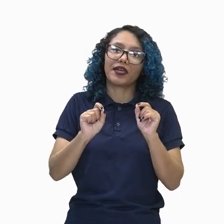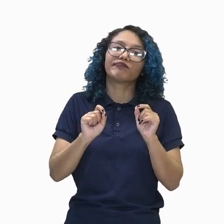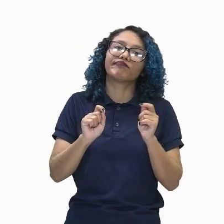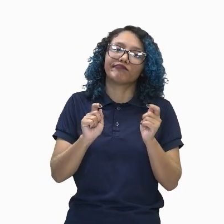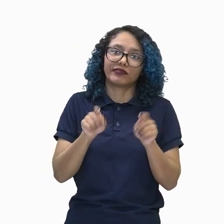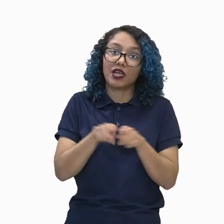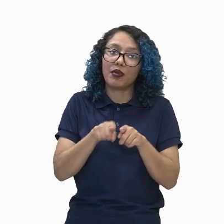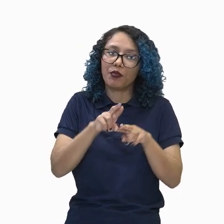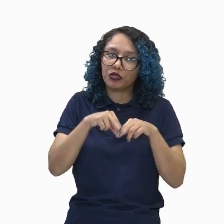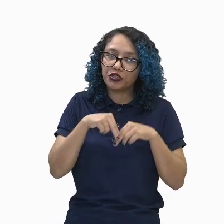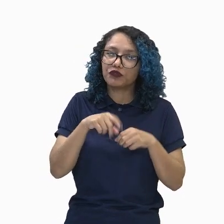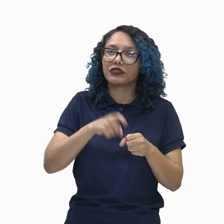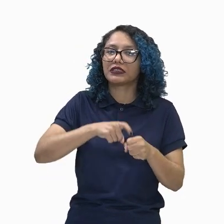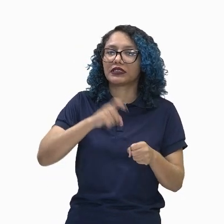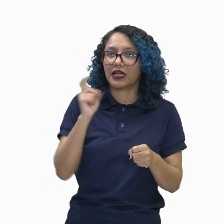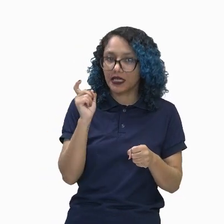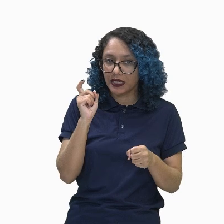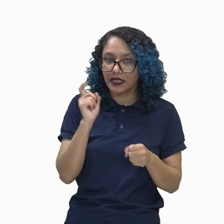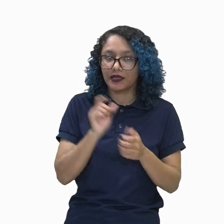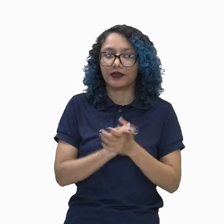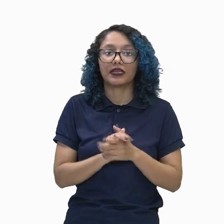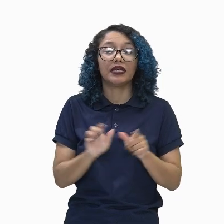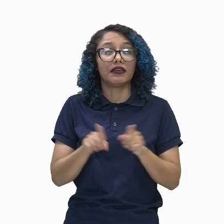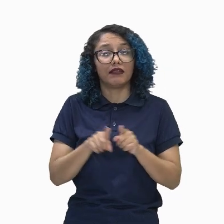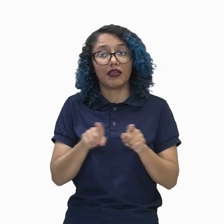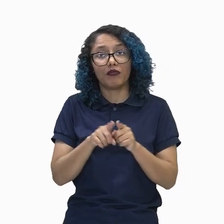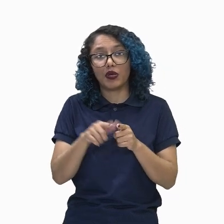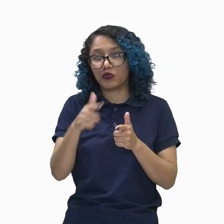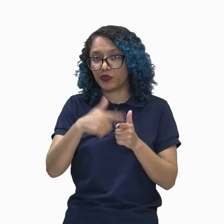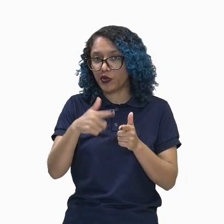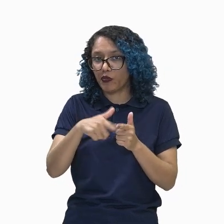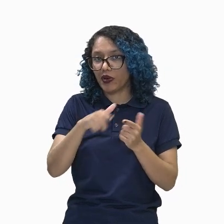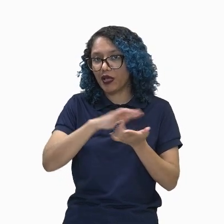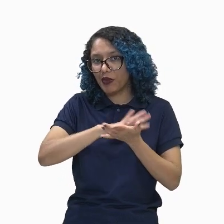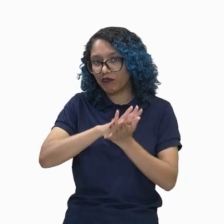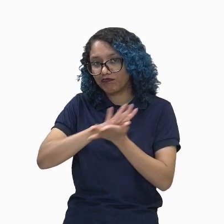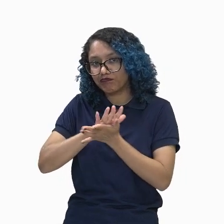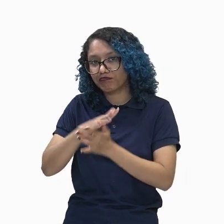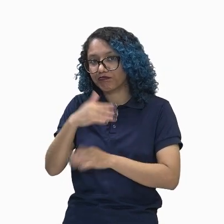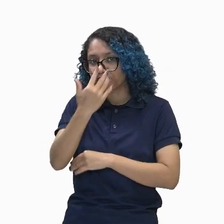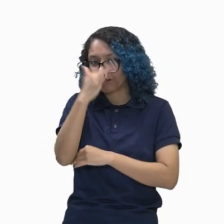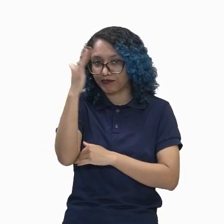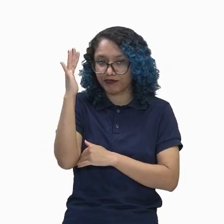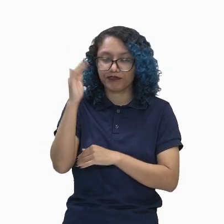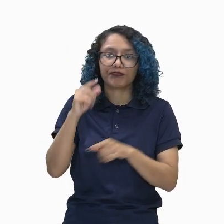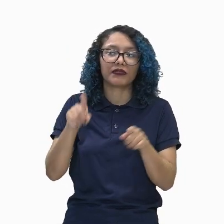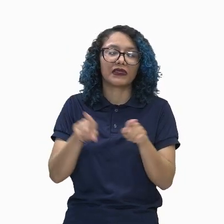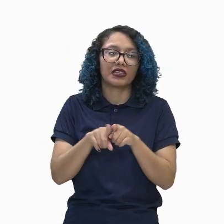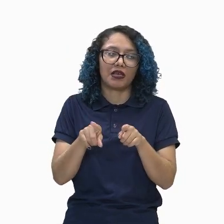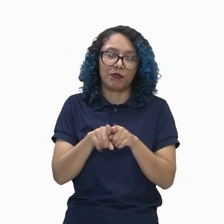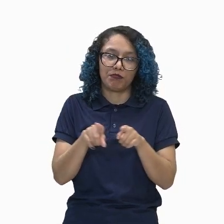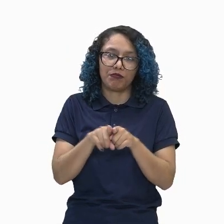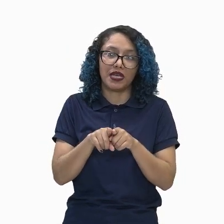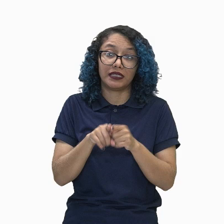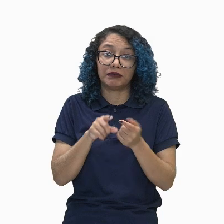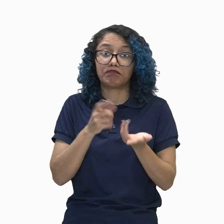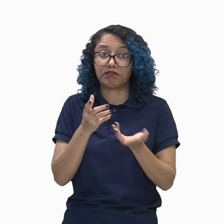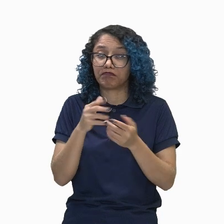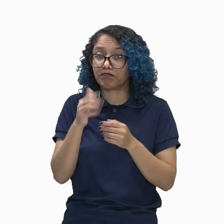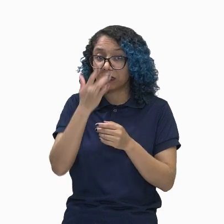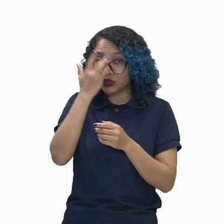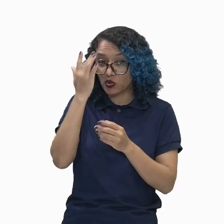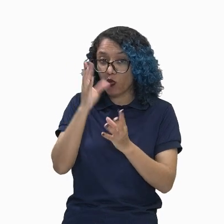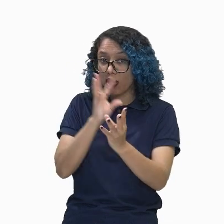também, infelizmente, as catástrofes naturais vão fazer com que essas pessoas, que são consideradas